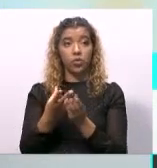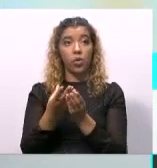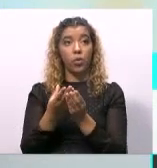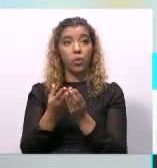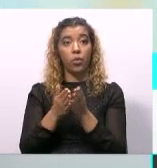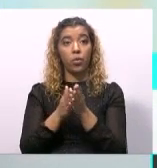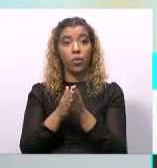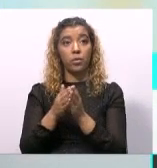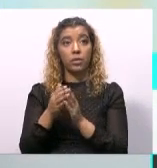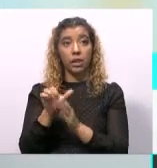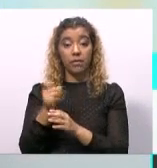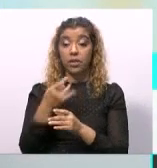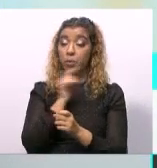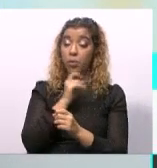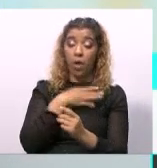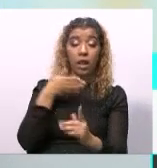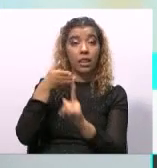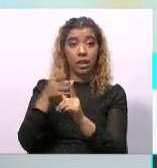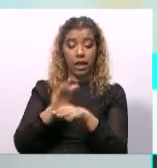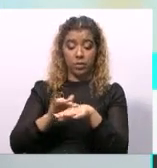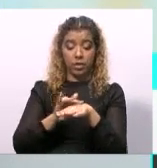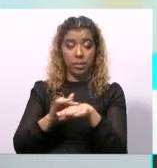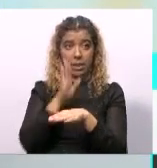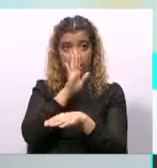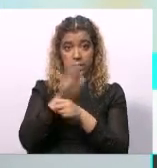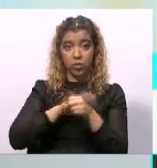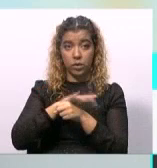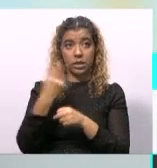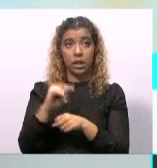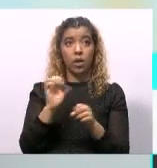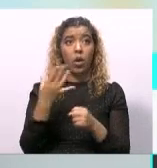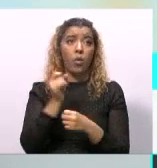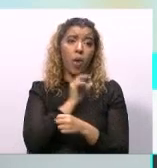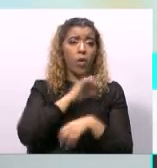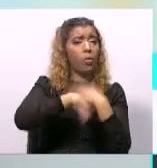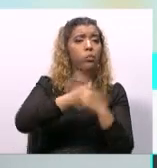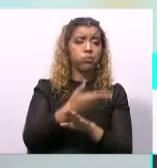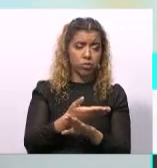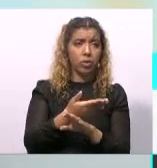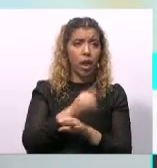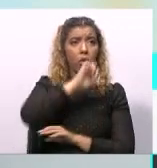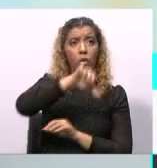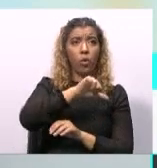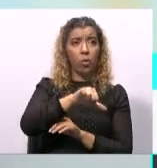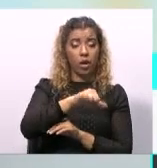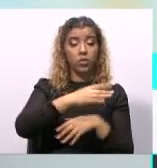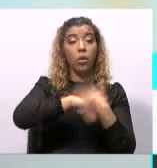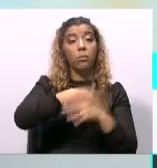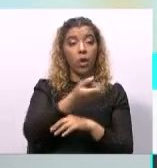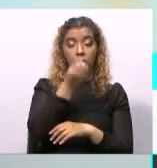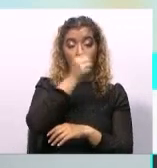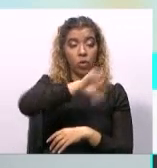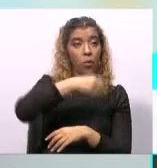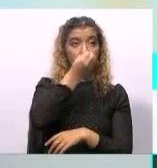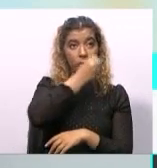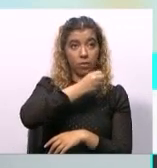que terá é que pode aplicar diretamente na pele quando estas situações surgem. Se não, então podemos utilizar o óleo essencial de lavanda diluído em óleo vegetal